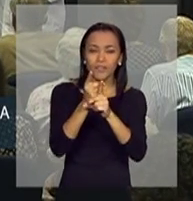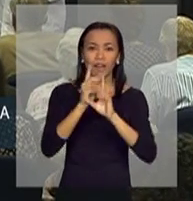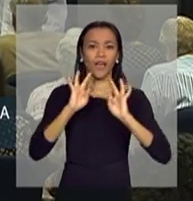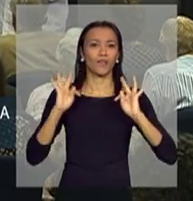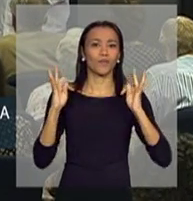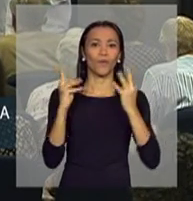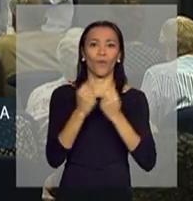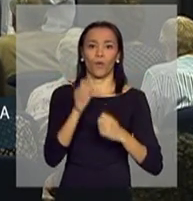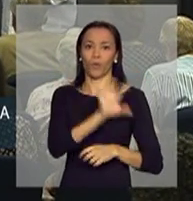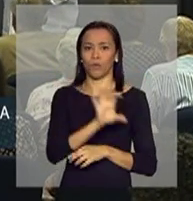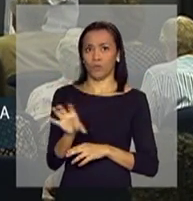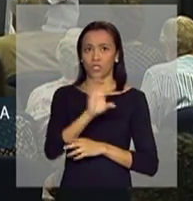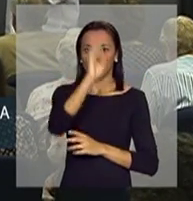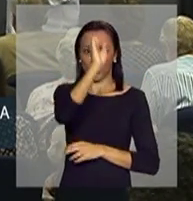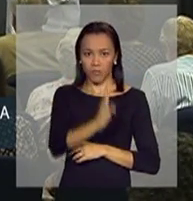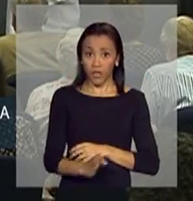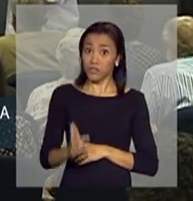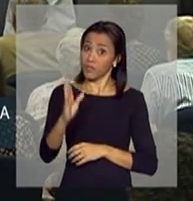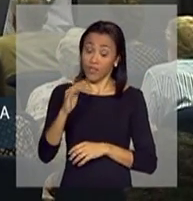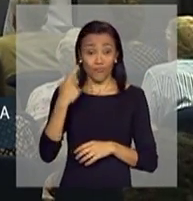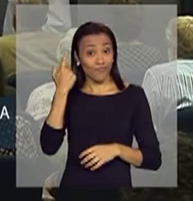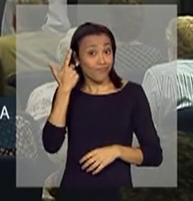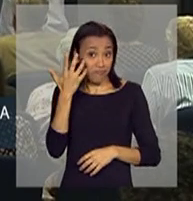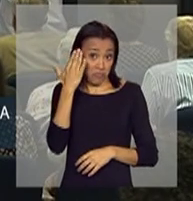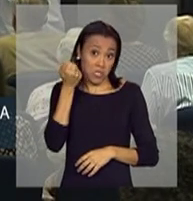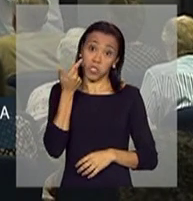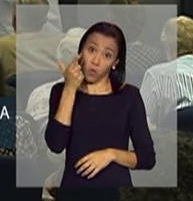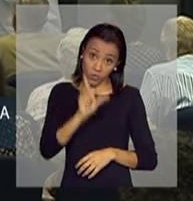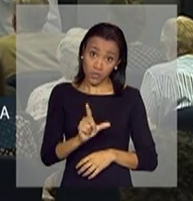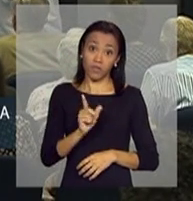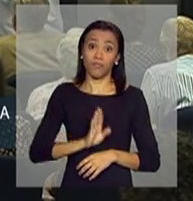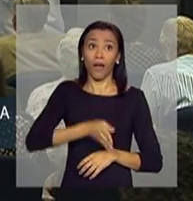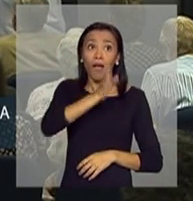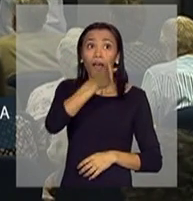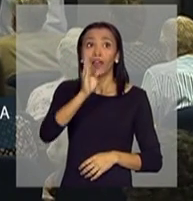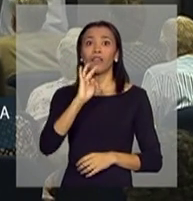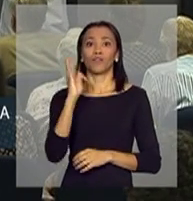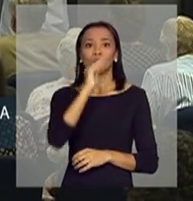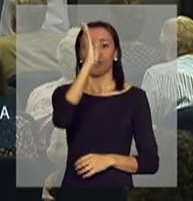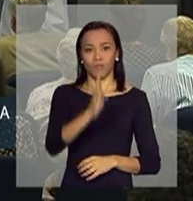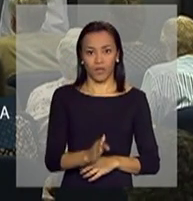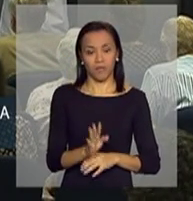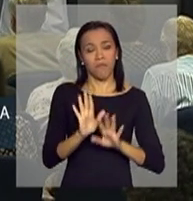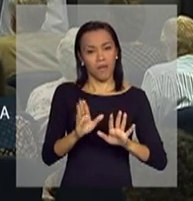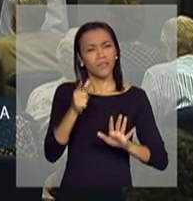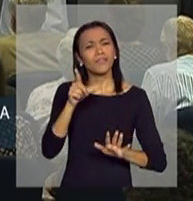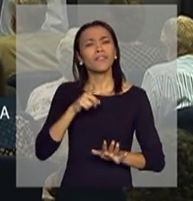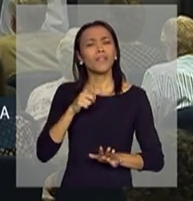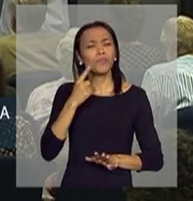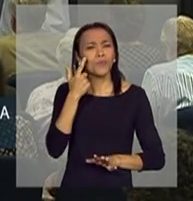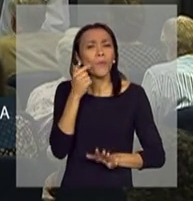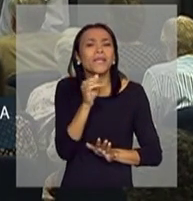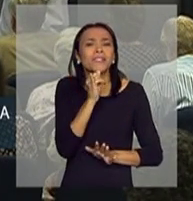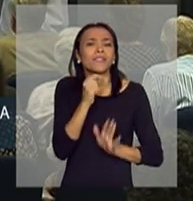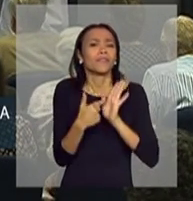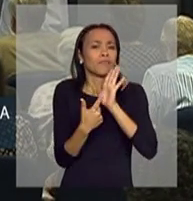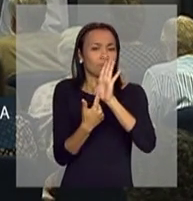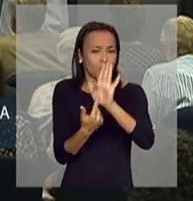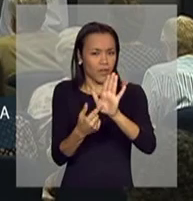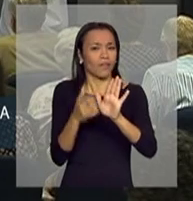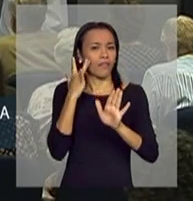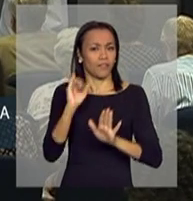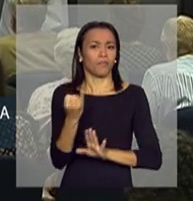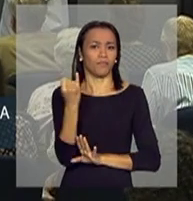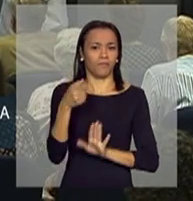os estados. Não sei se conseguiremos ir a todos os estados. Mas temos aqui uma amostragem que eu acho que é exemplar. Pode